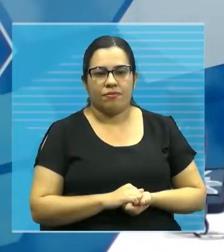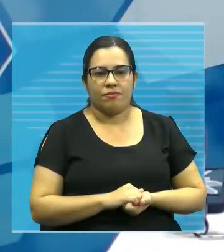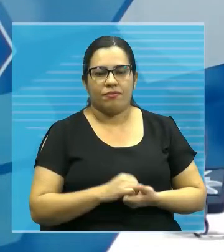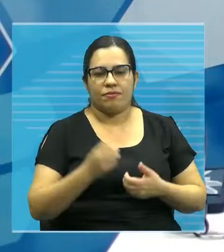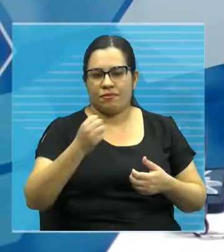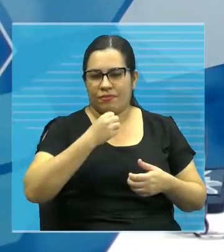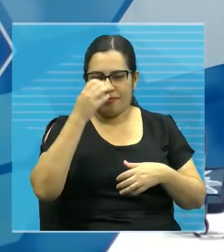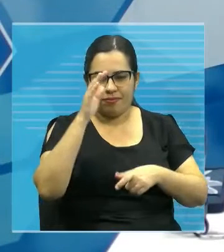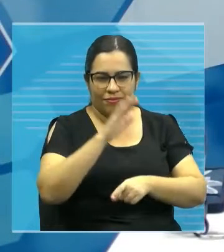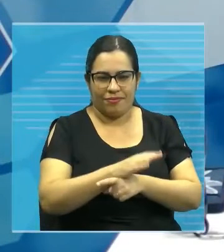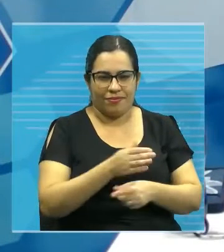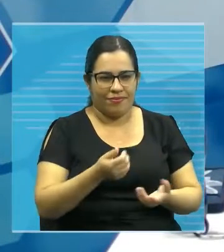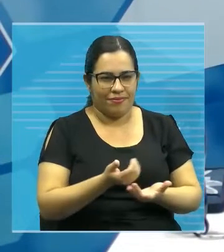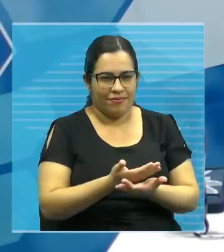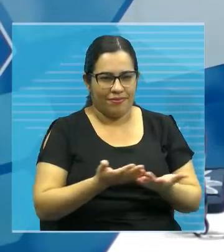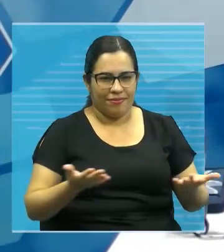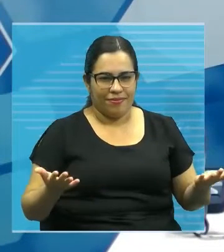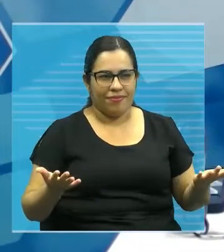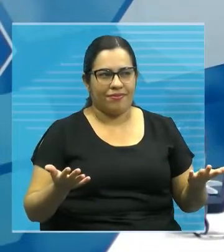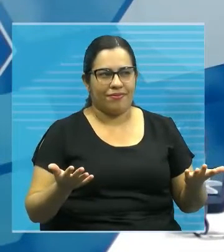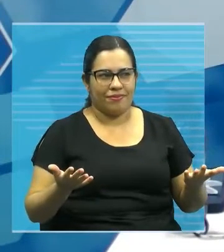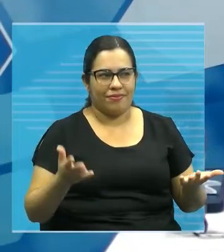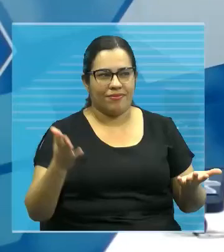buenas tardes tardes